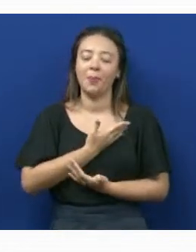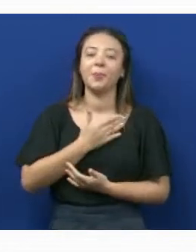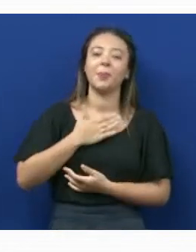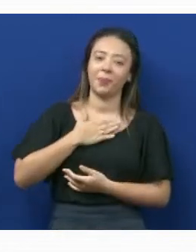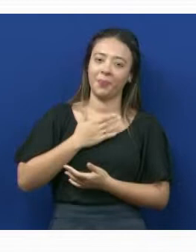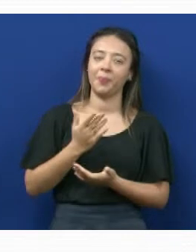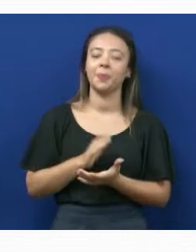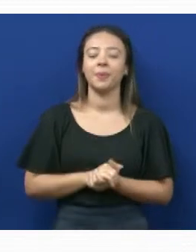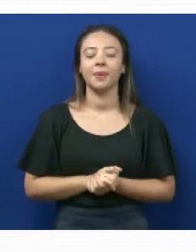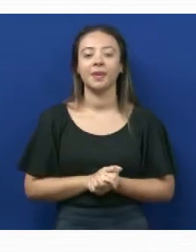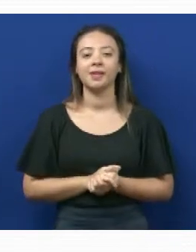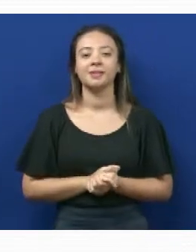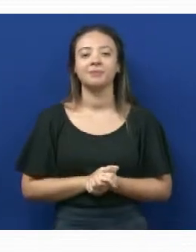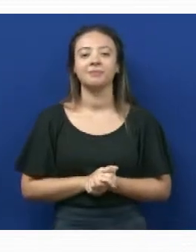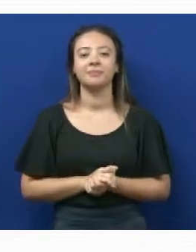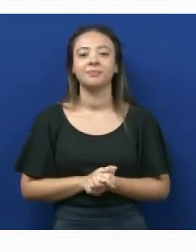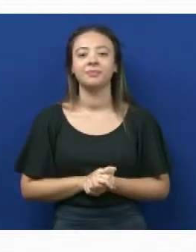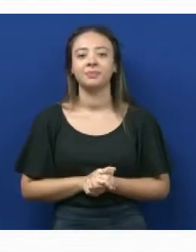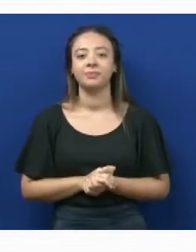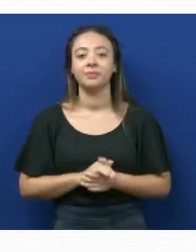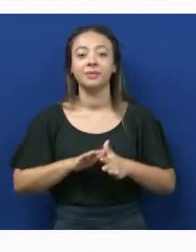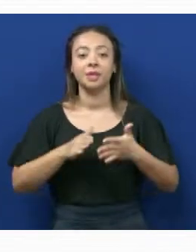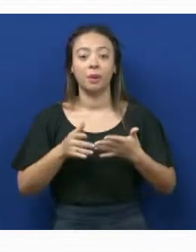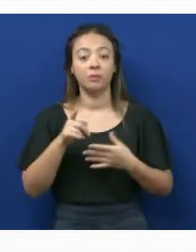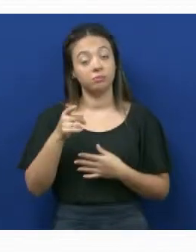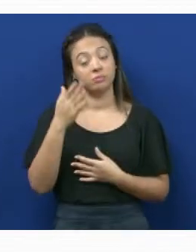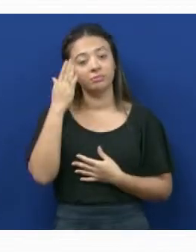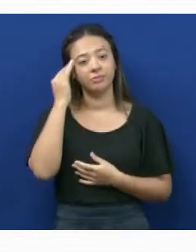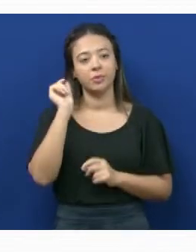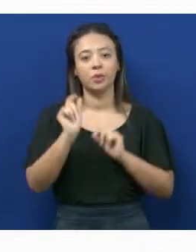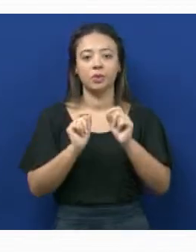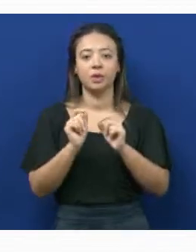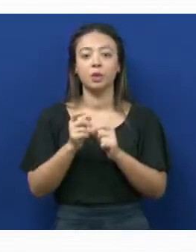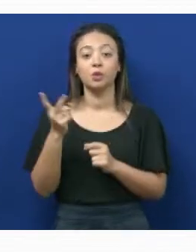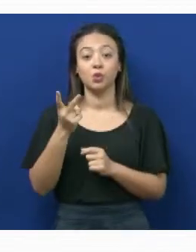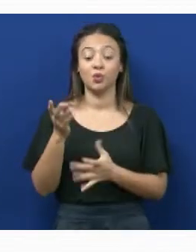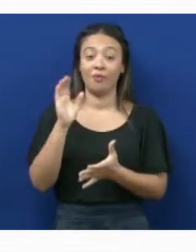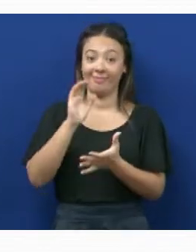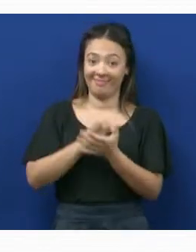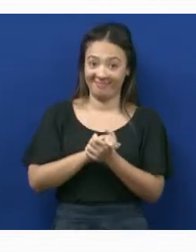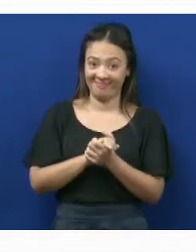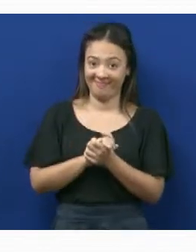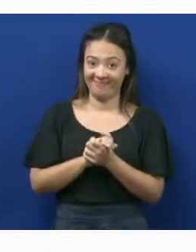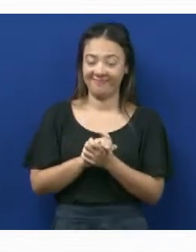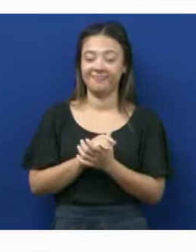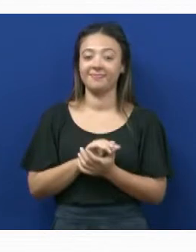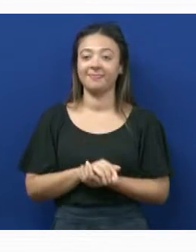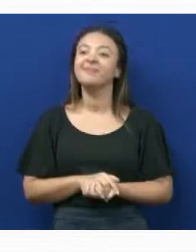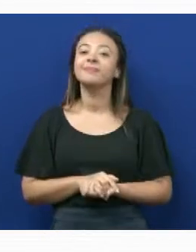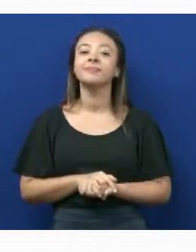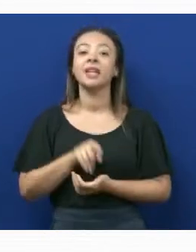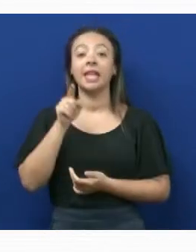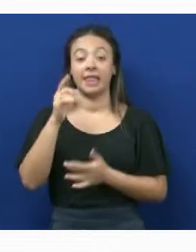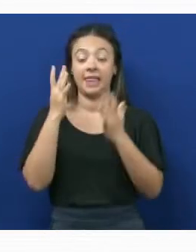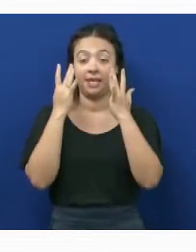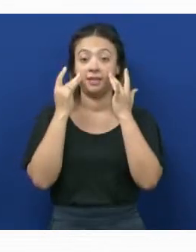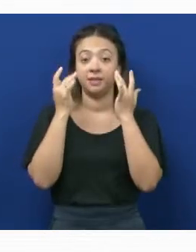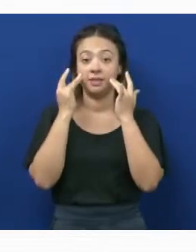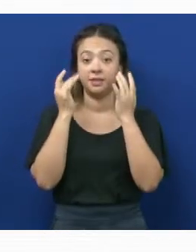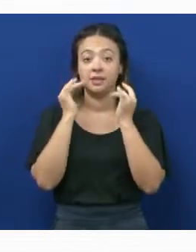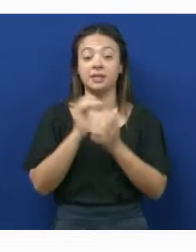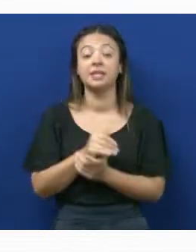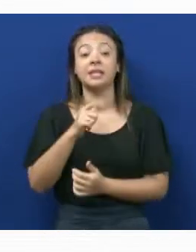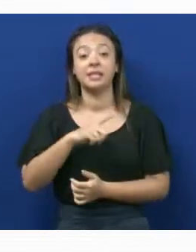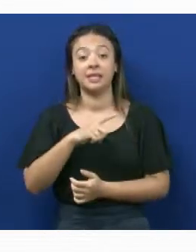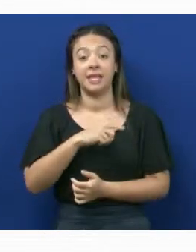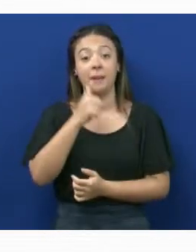comigo e tal. Então, assim, só para você ter uma ideia, são casados nessa peça. A Marília